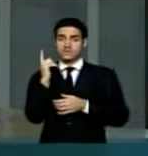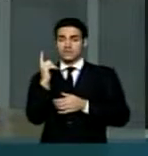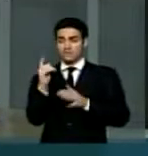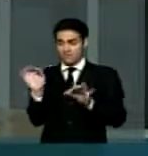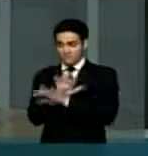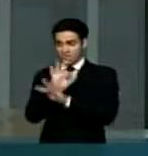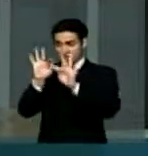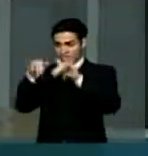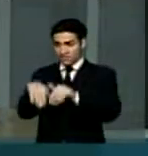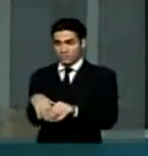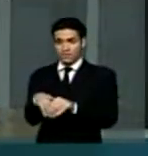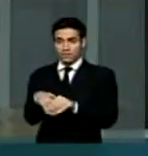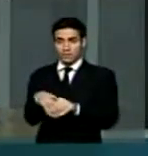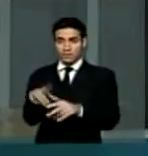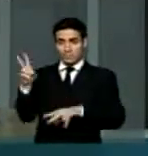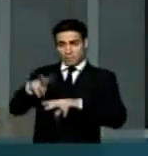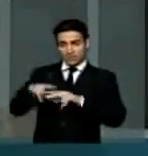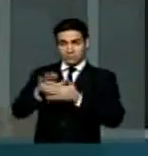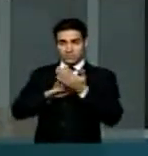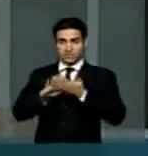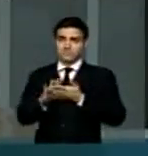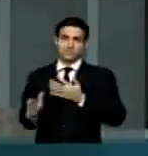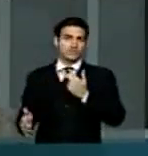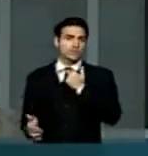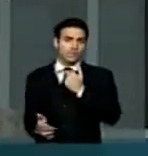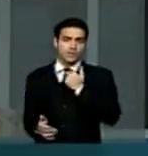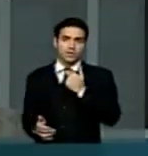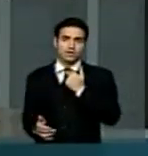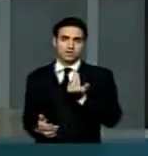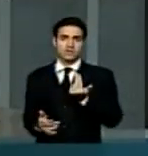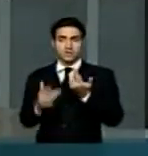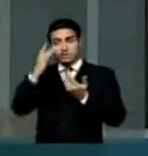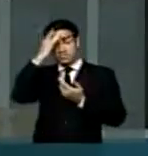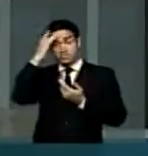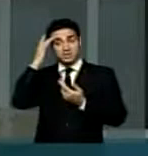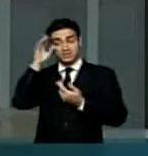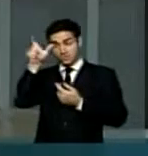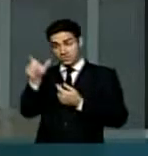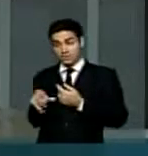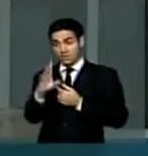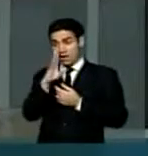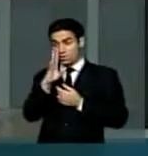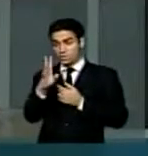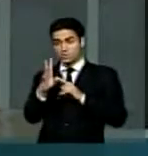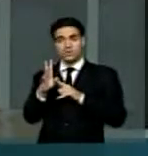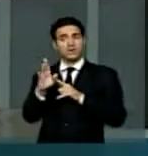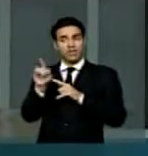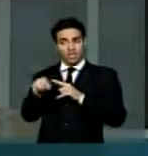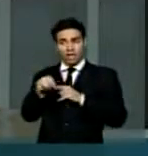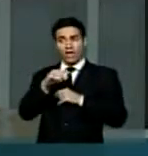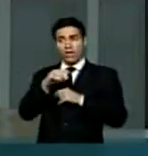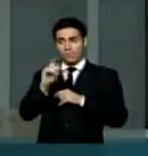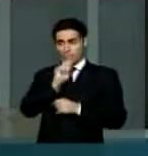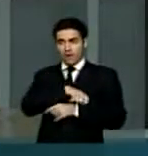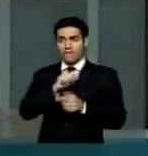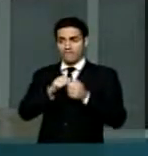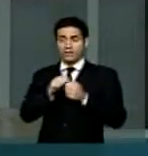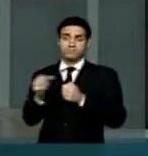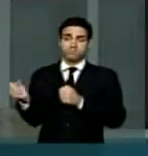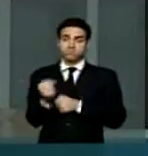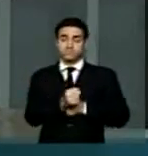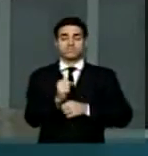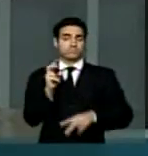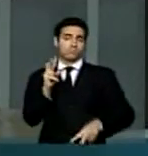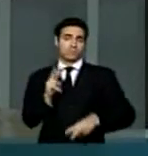ser condenado, sem a sugestão de indiciamento dos que devem ter essa sugestão. Mas não podemos